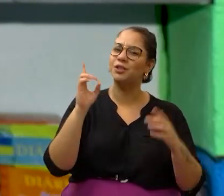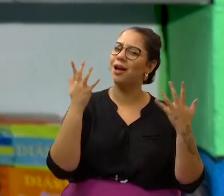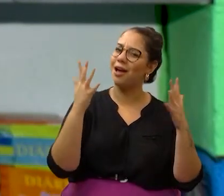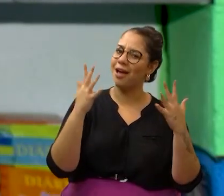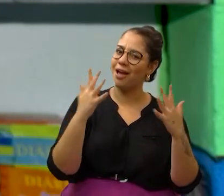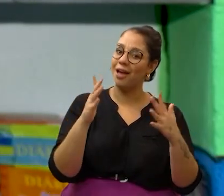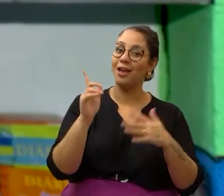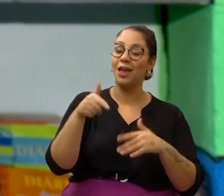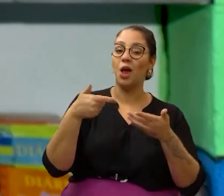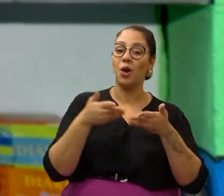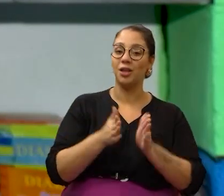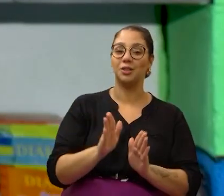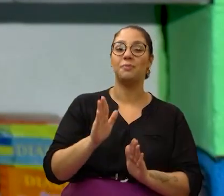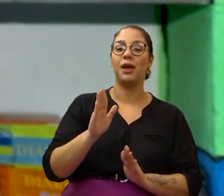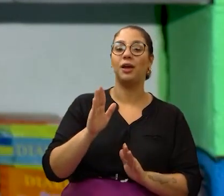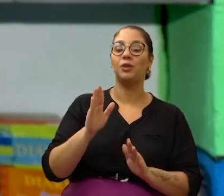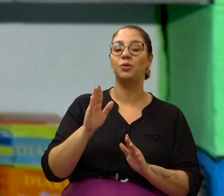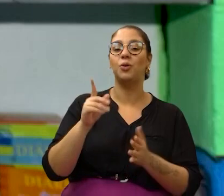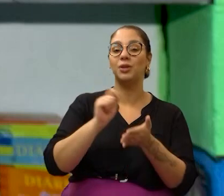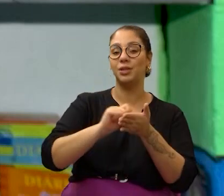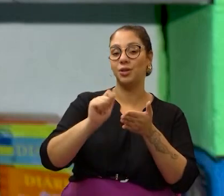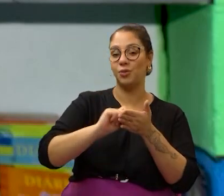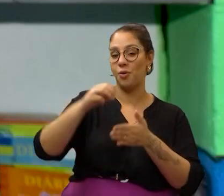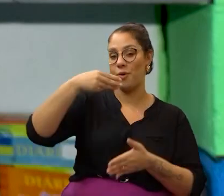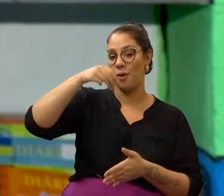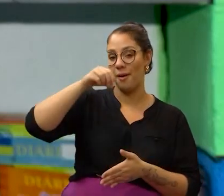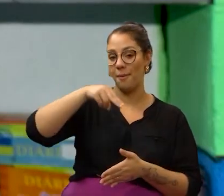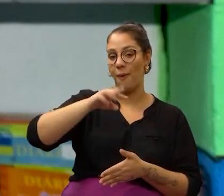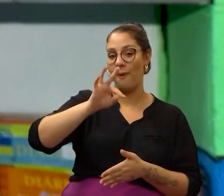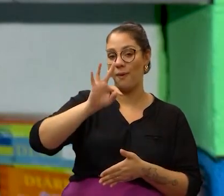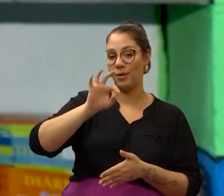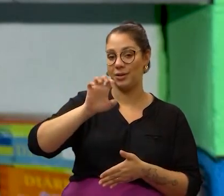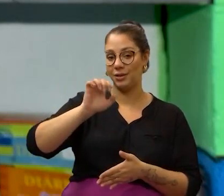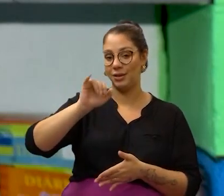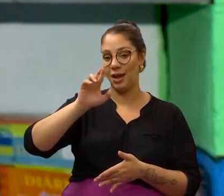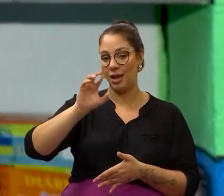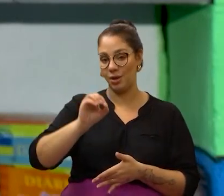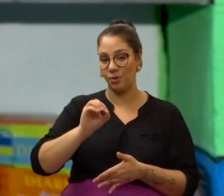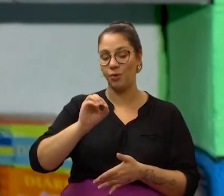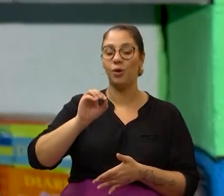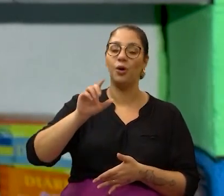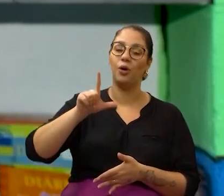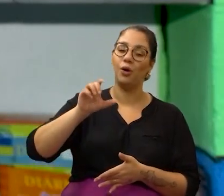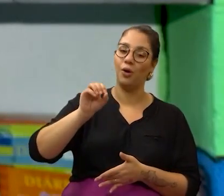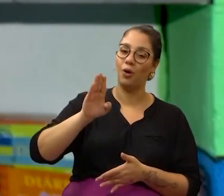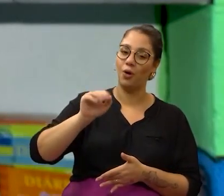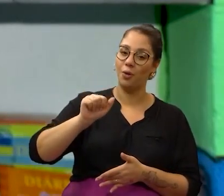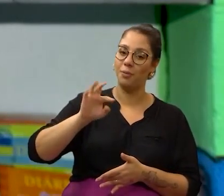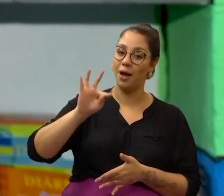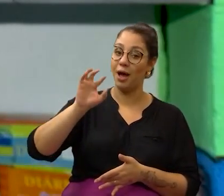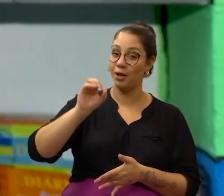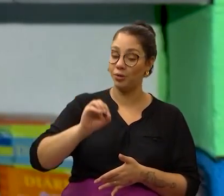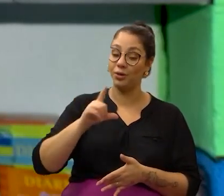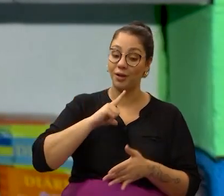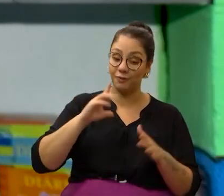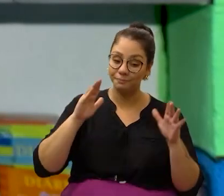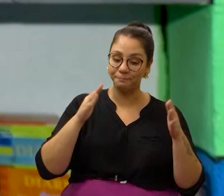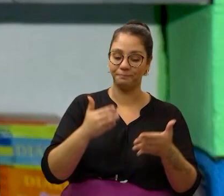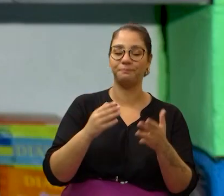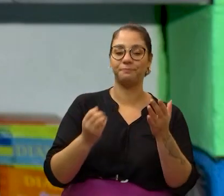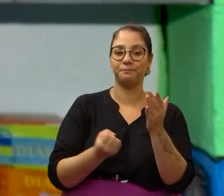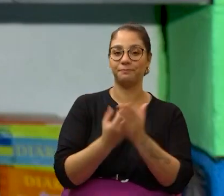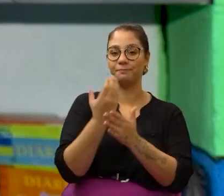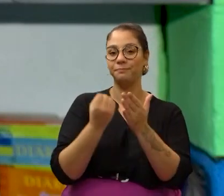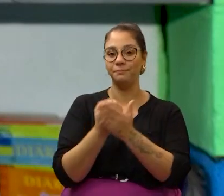nascimento do escritor Monteiro Lobato, pioneiro a se dedicar à produção infanto-juvenil. Dentre as obras que mais